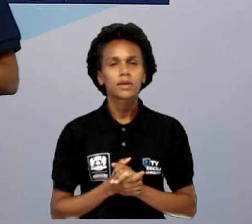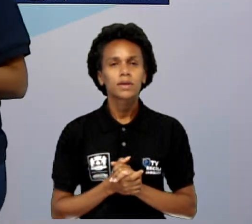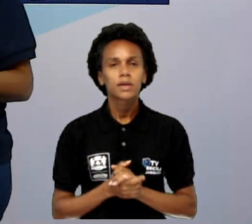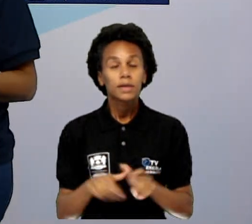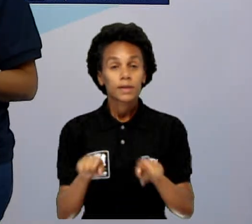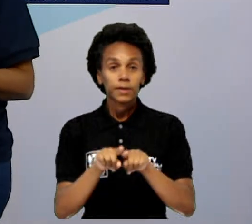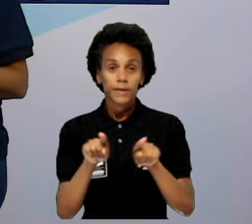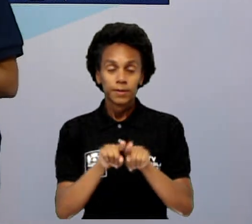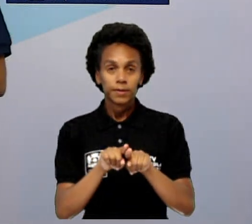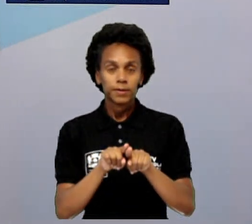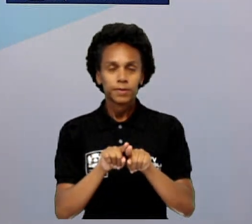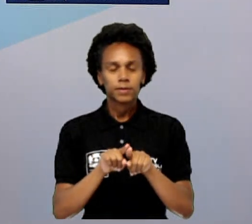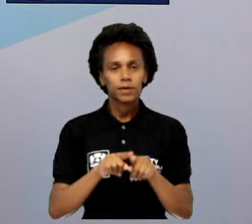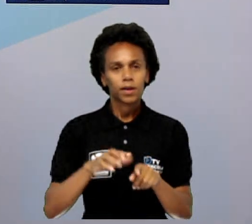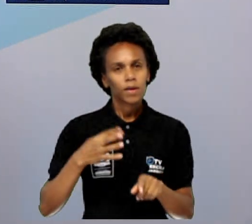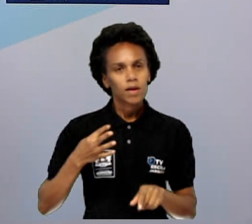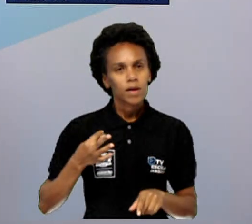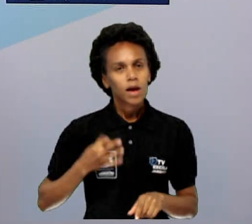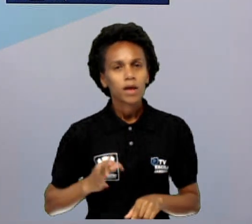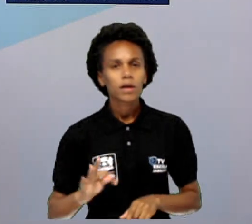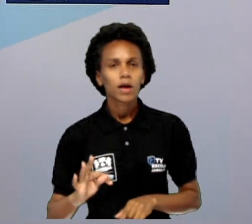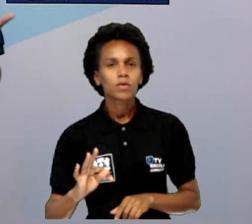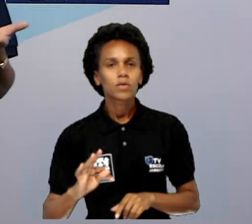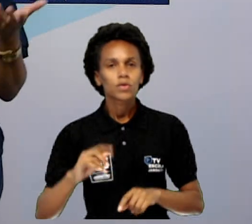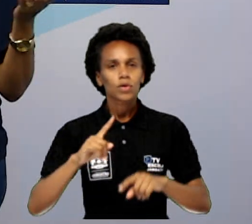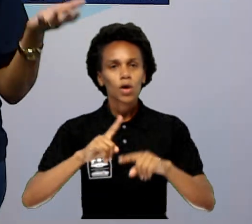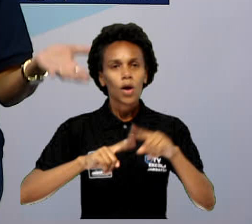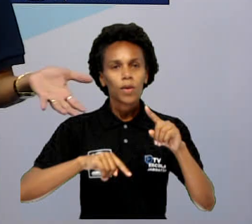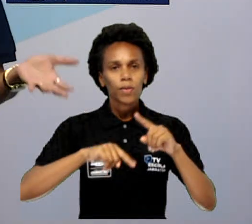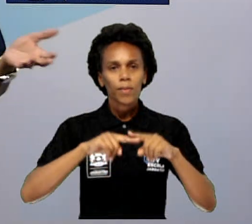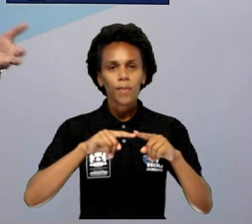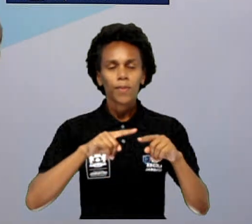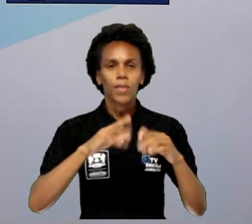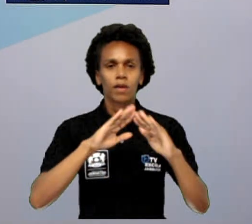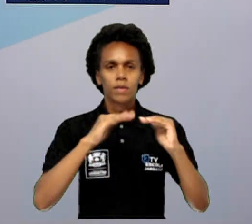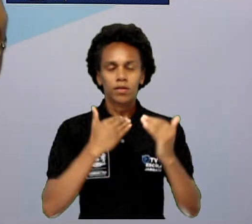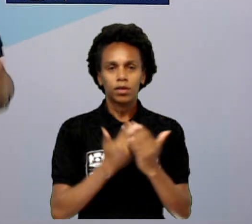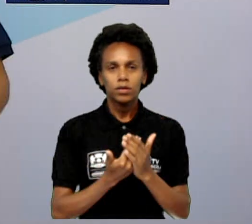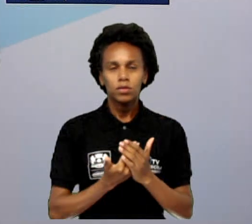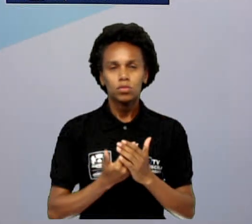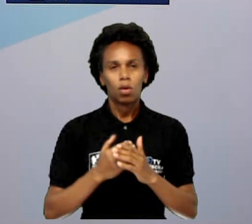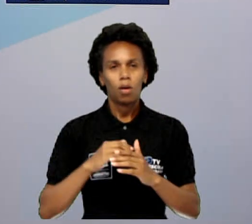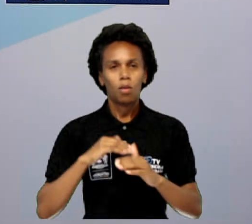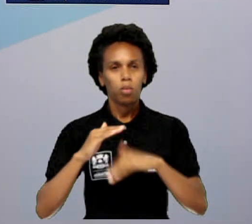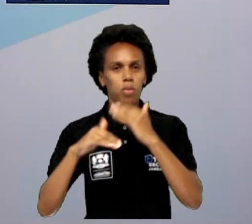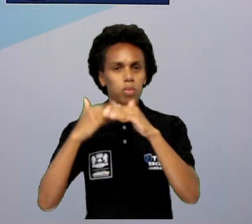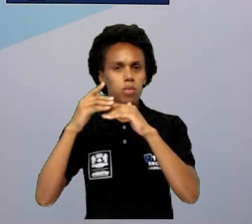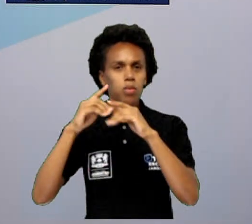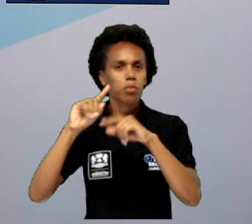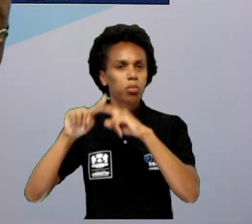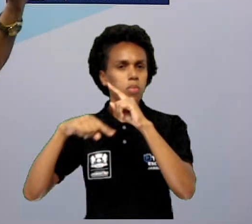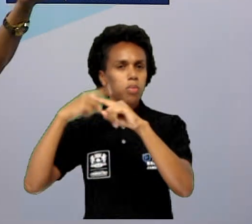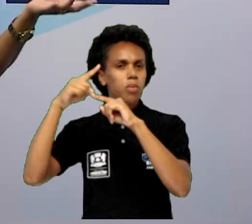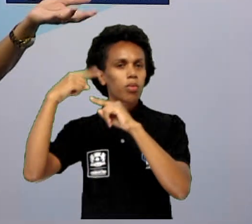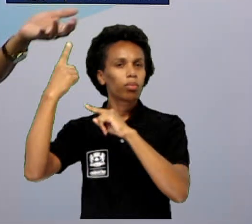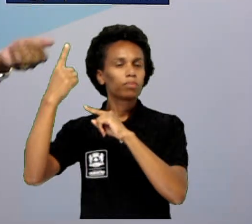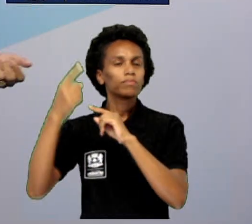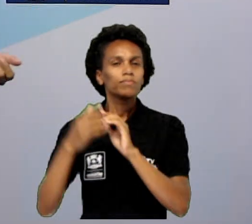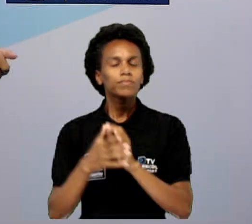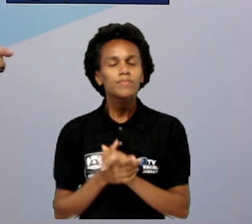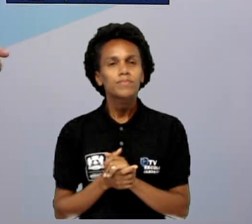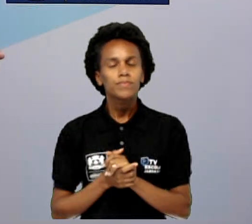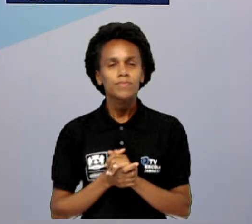da tecnologia. Na verdade, muitas escolas antigamente era restrito pátio, a secretaria,